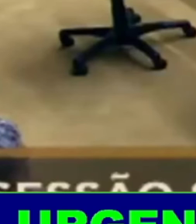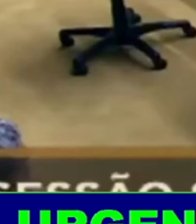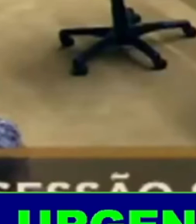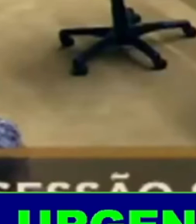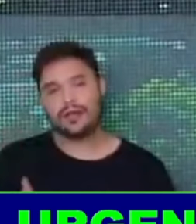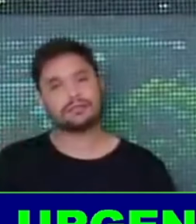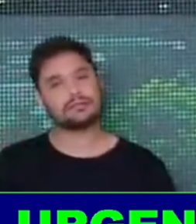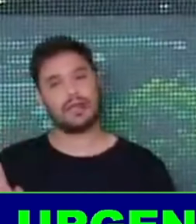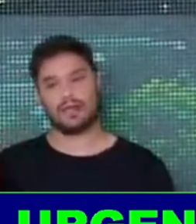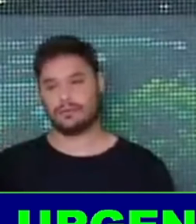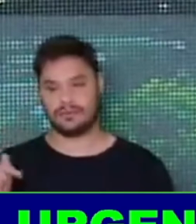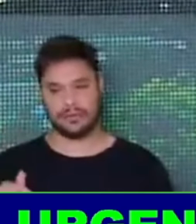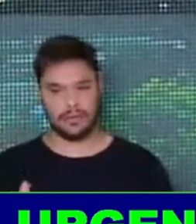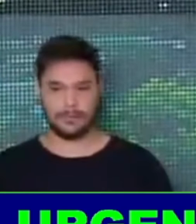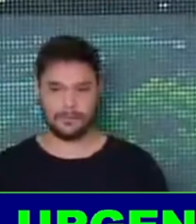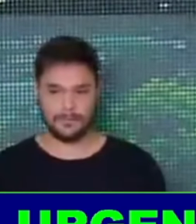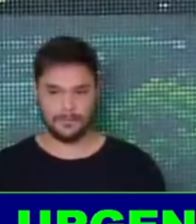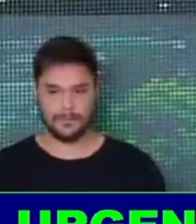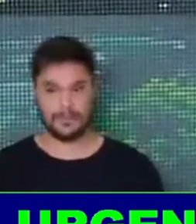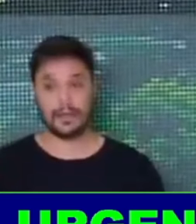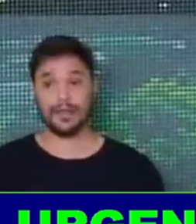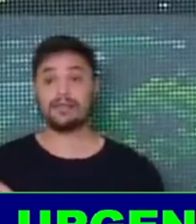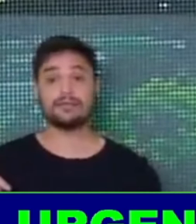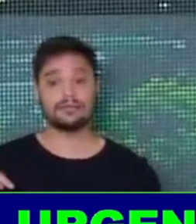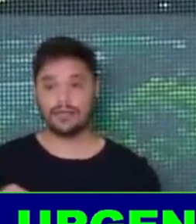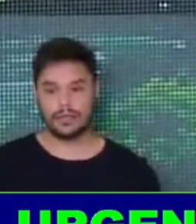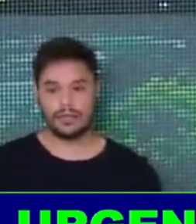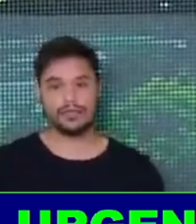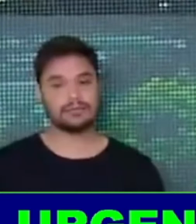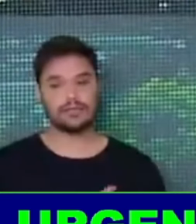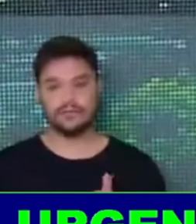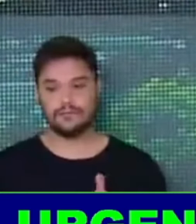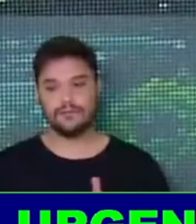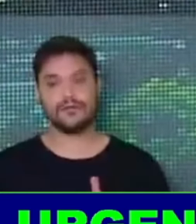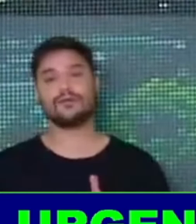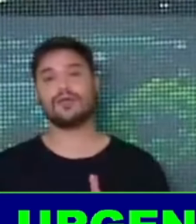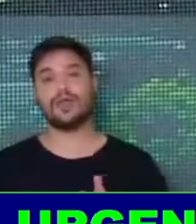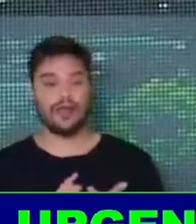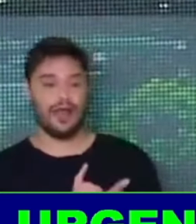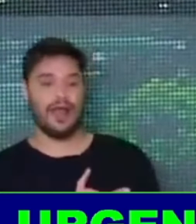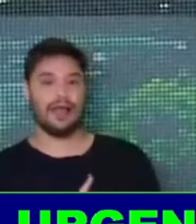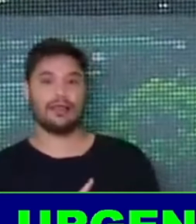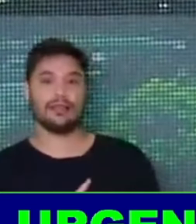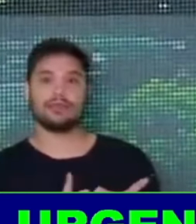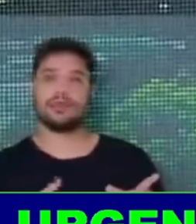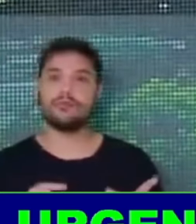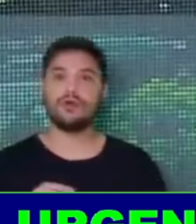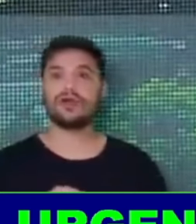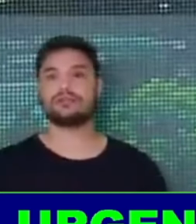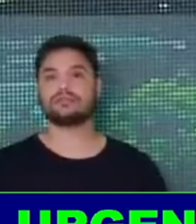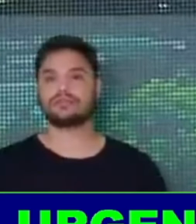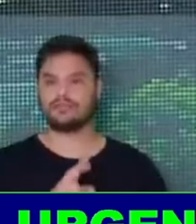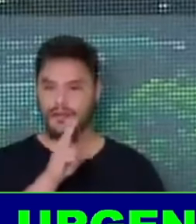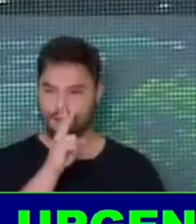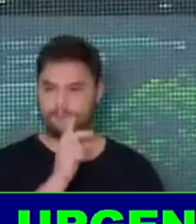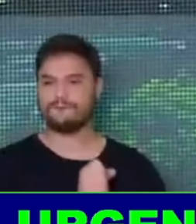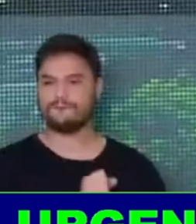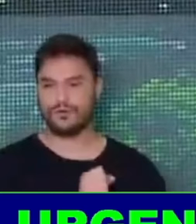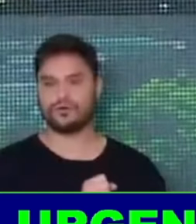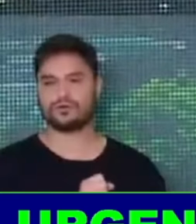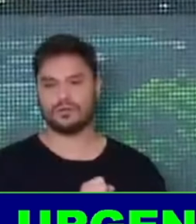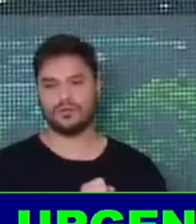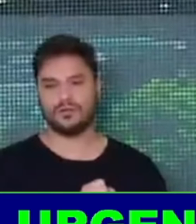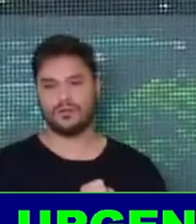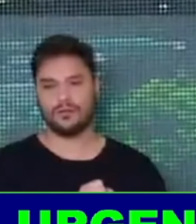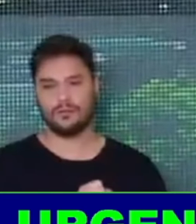pagamento de multa. O senhor Miguel foi acusado pela Procuradoria-Geral da República pelos crimes de associação criminosa armada, abolição violenta do Estado Democrático